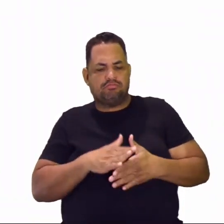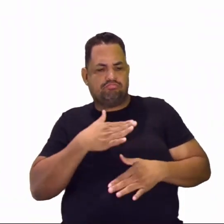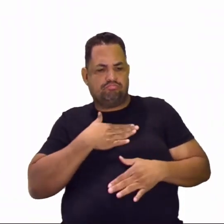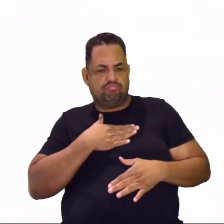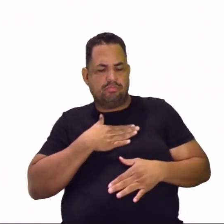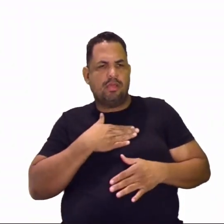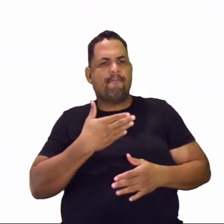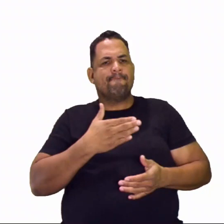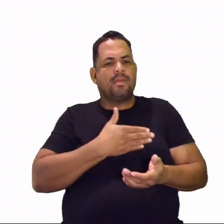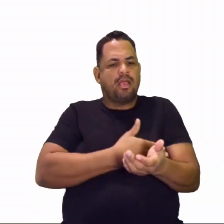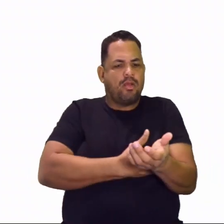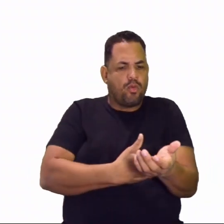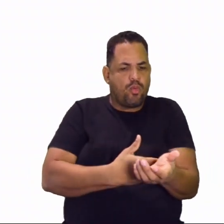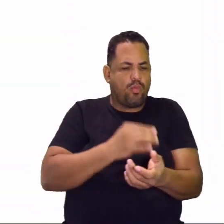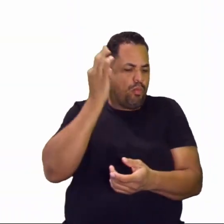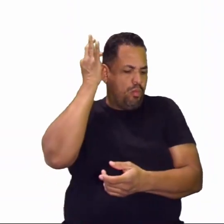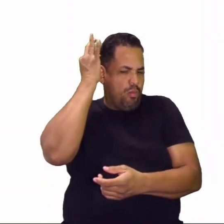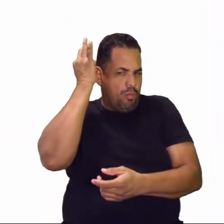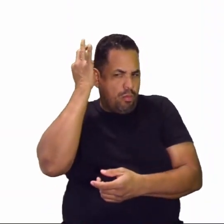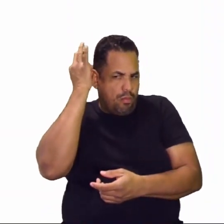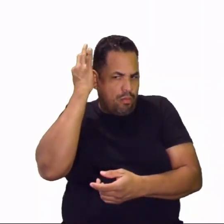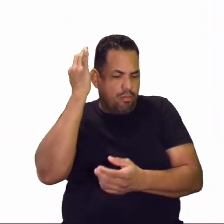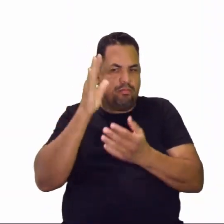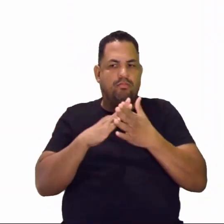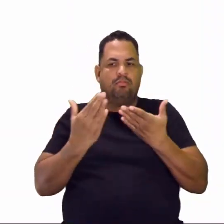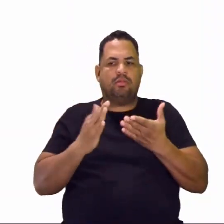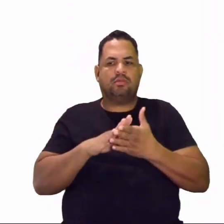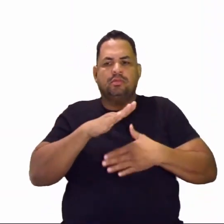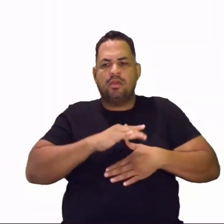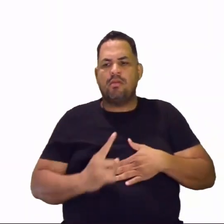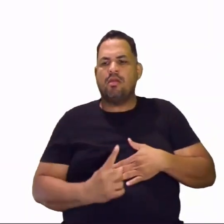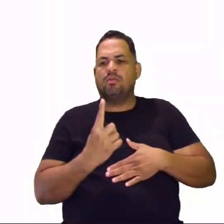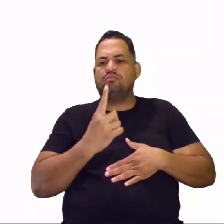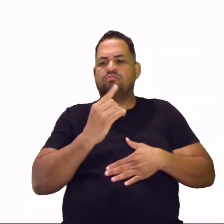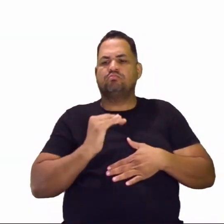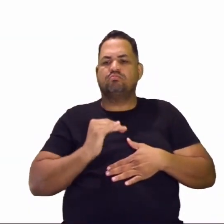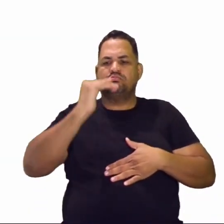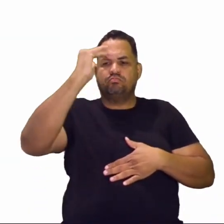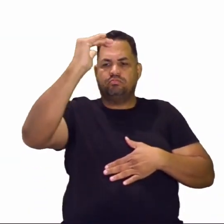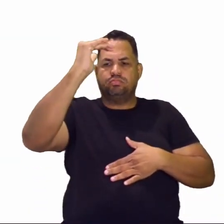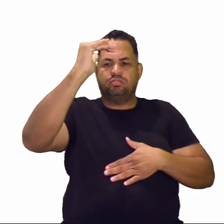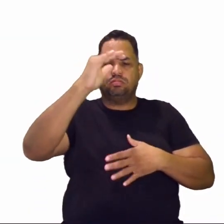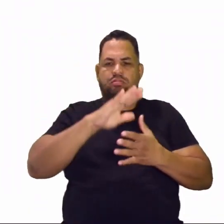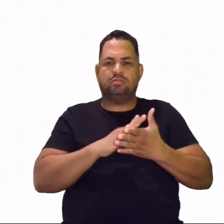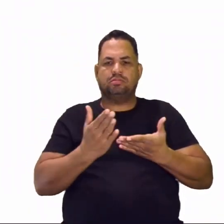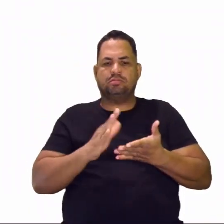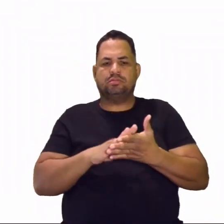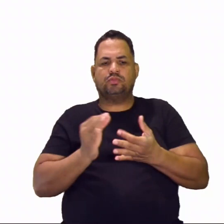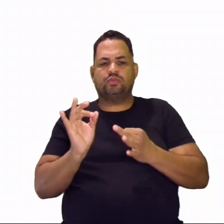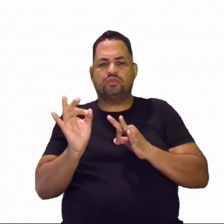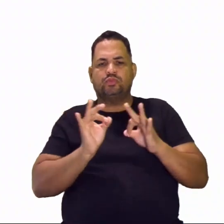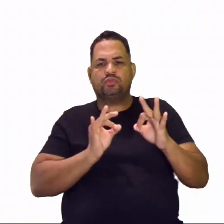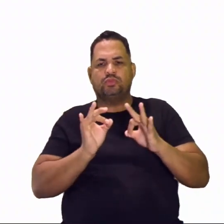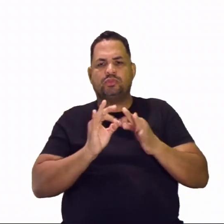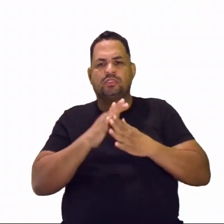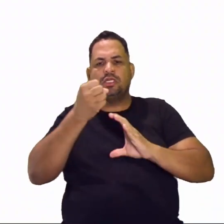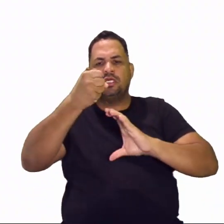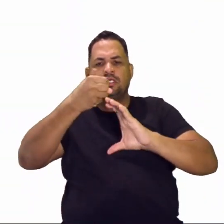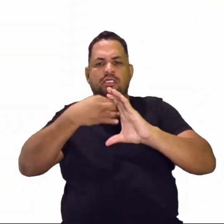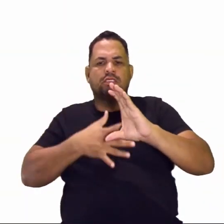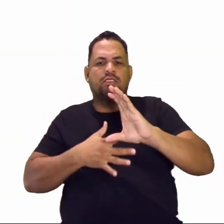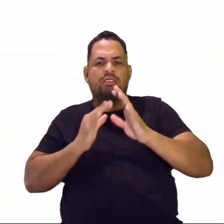minha cor, que é o meu cabelo, que é o meu tamanho, que é, enfim, os meus traços